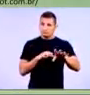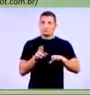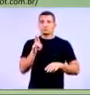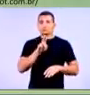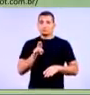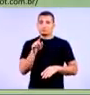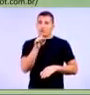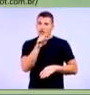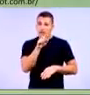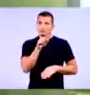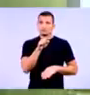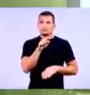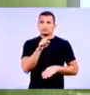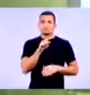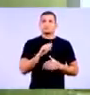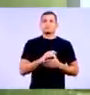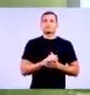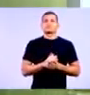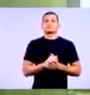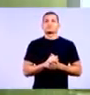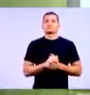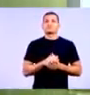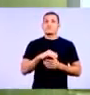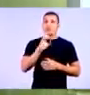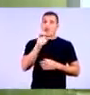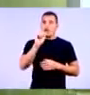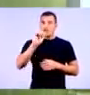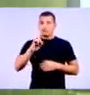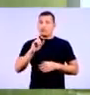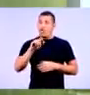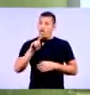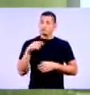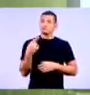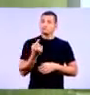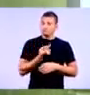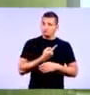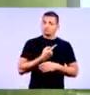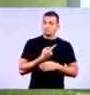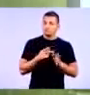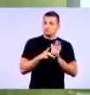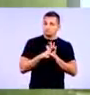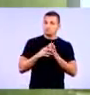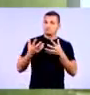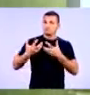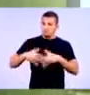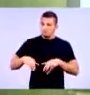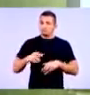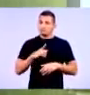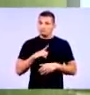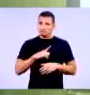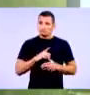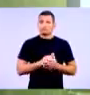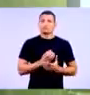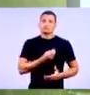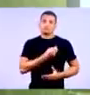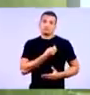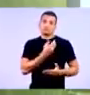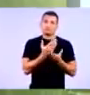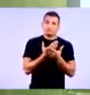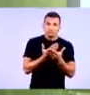estrutura de EAD. E é a nossa estrutura. Nós temos os momentos presenciais, nós temos a mediação pela